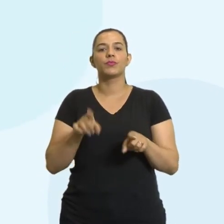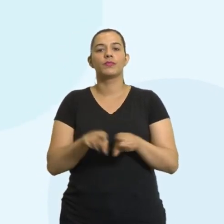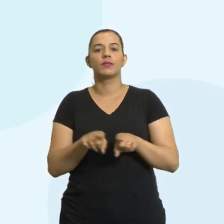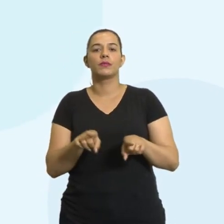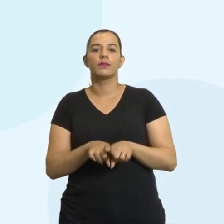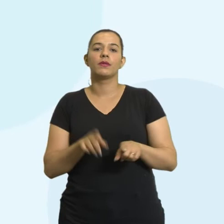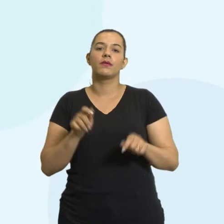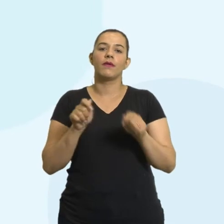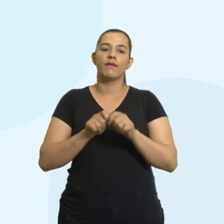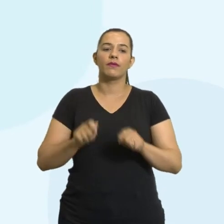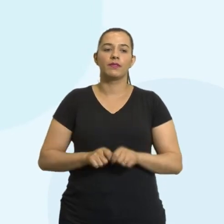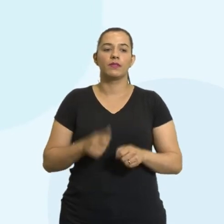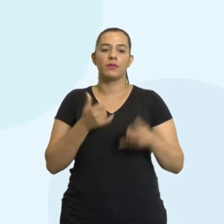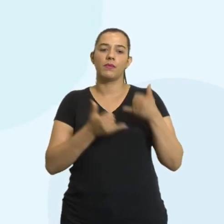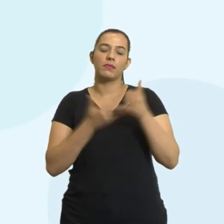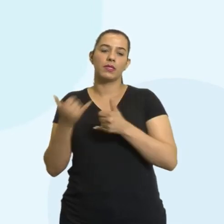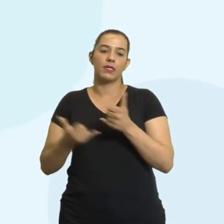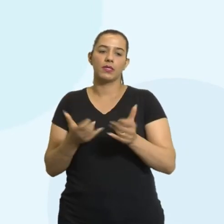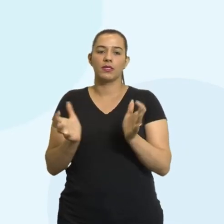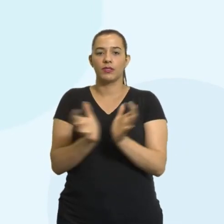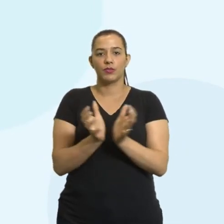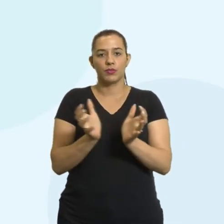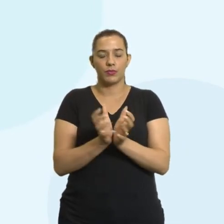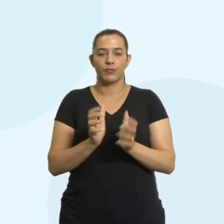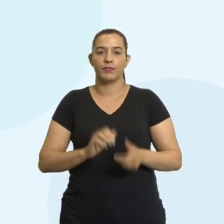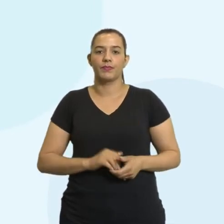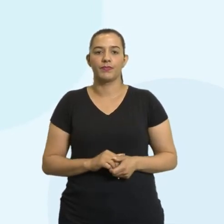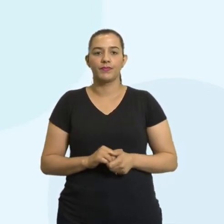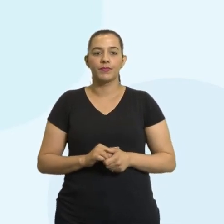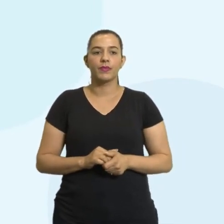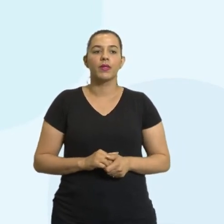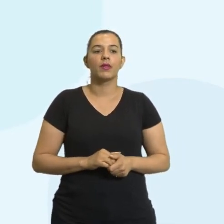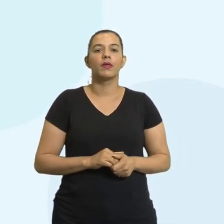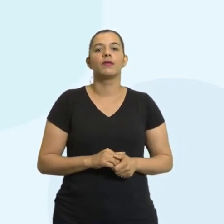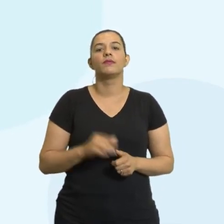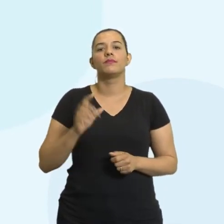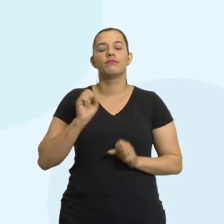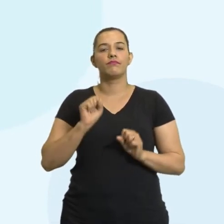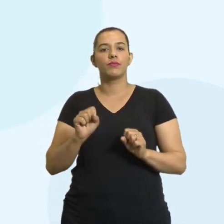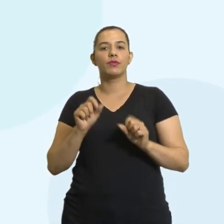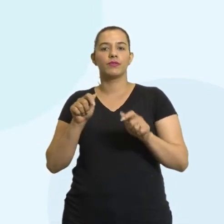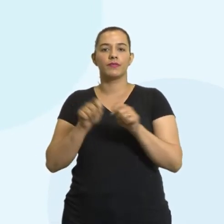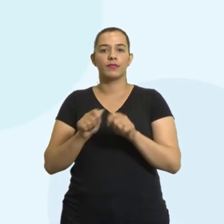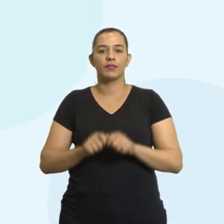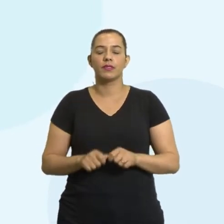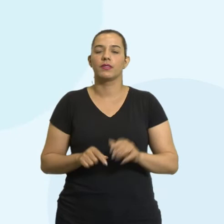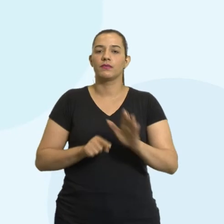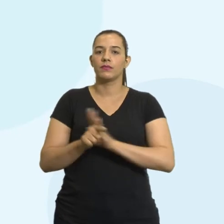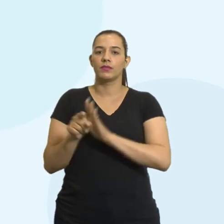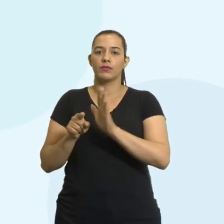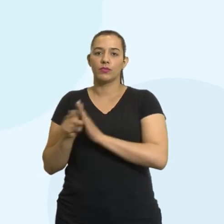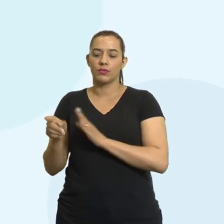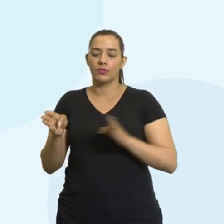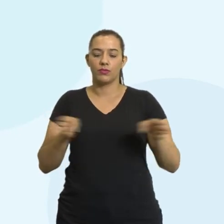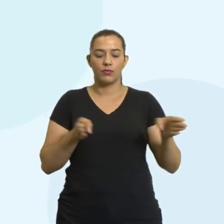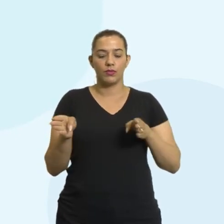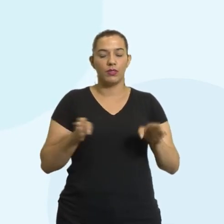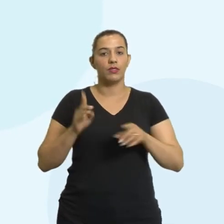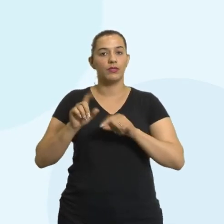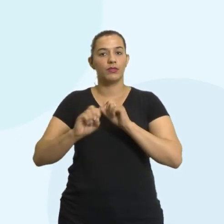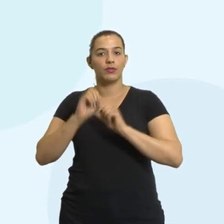então, uma gincana. Pode ser, as perguntas podem ser lançadas durante ou depois, o que os grupos acharem